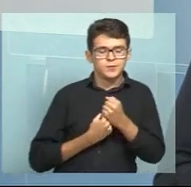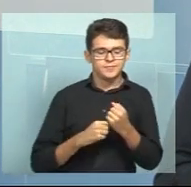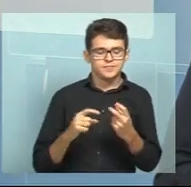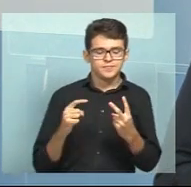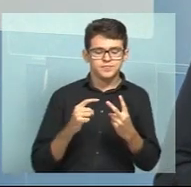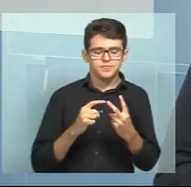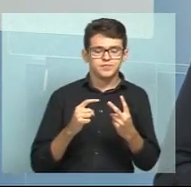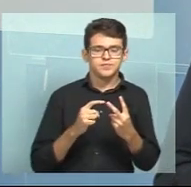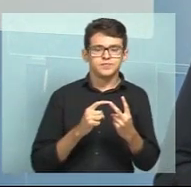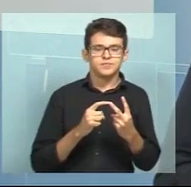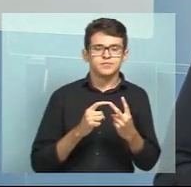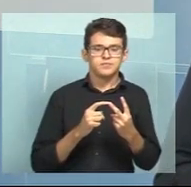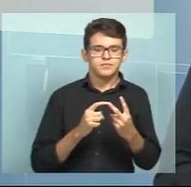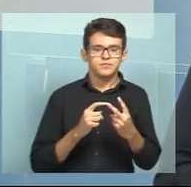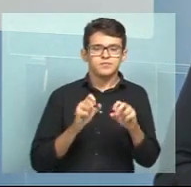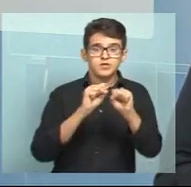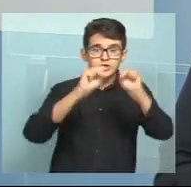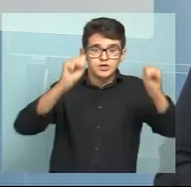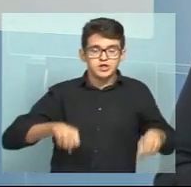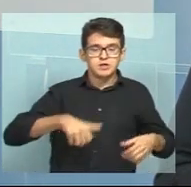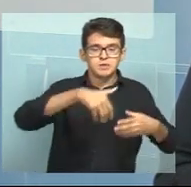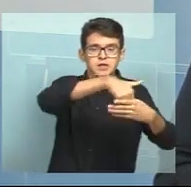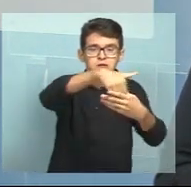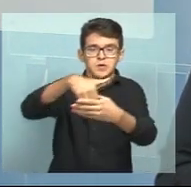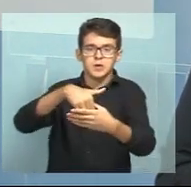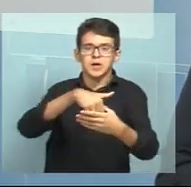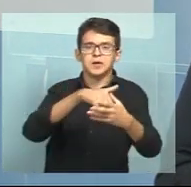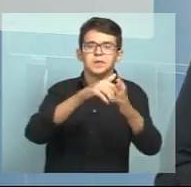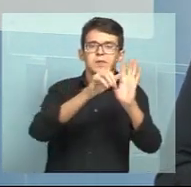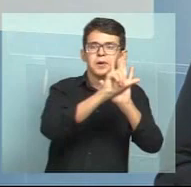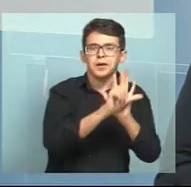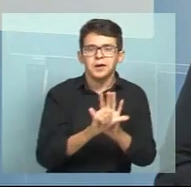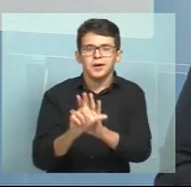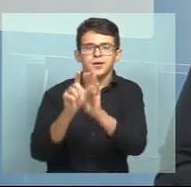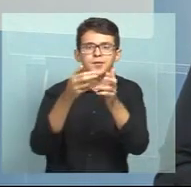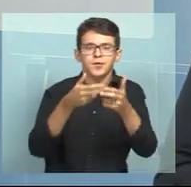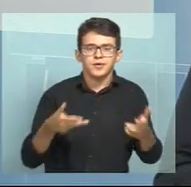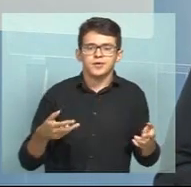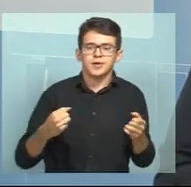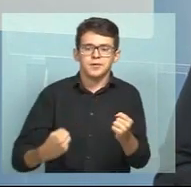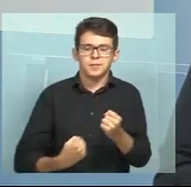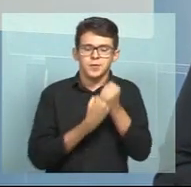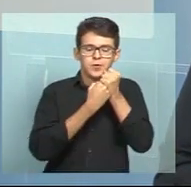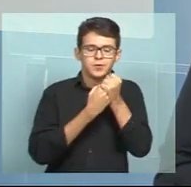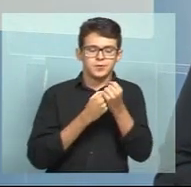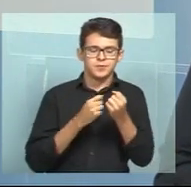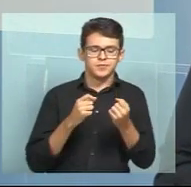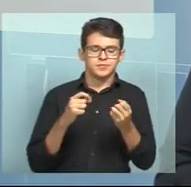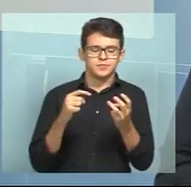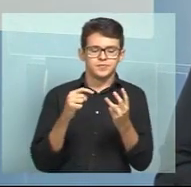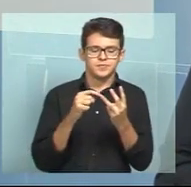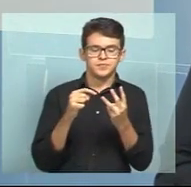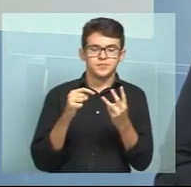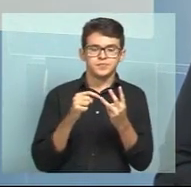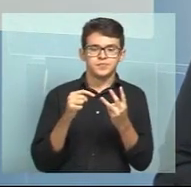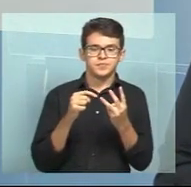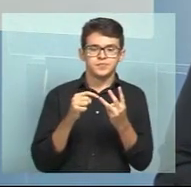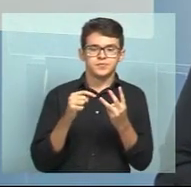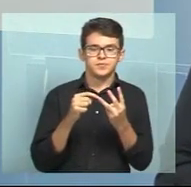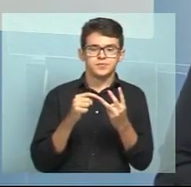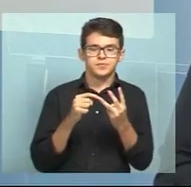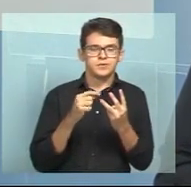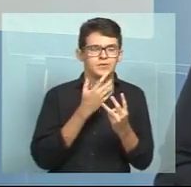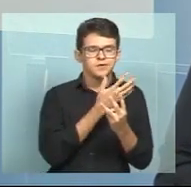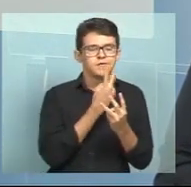o sistema eleitoral brasileiro com suas leis, o Estado Democrático Brasileiro e, por último, como